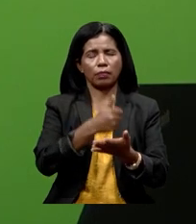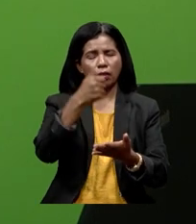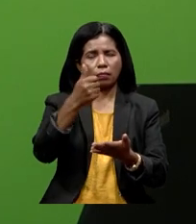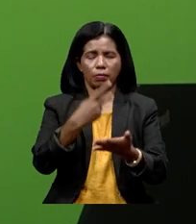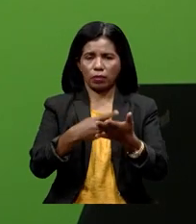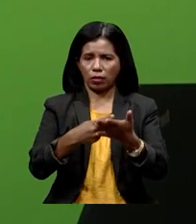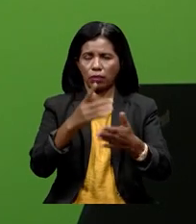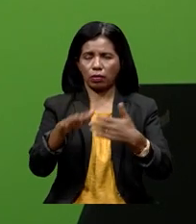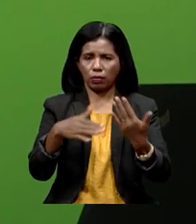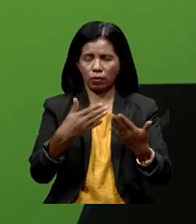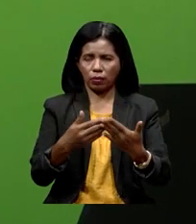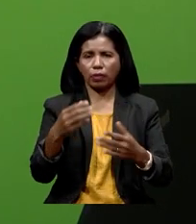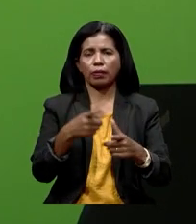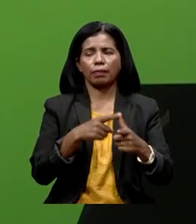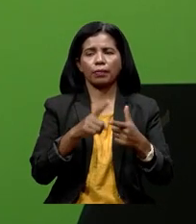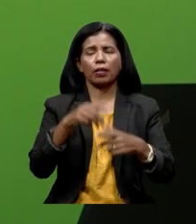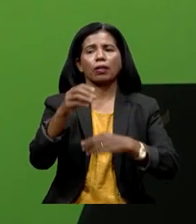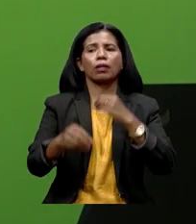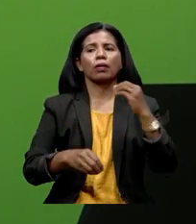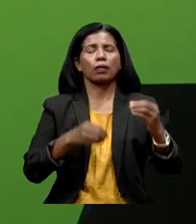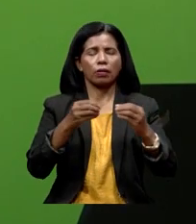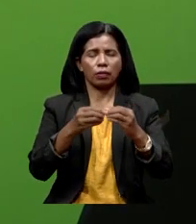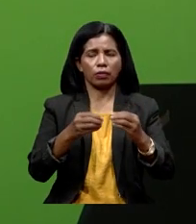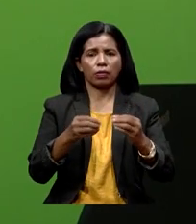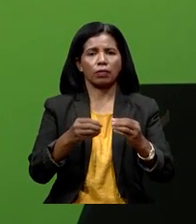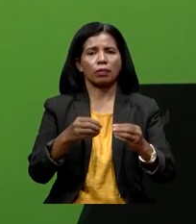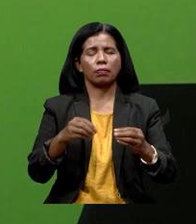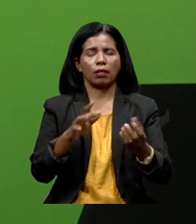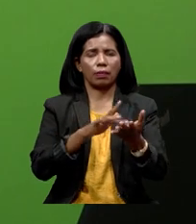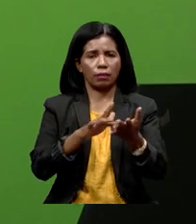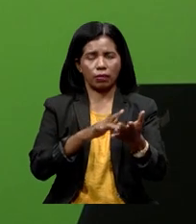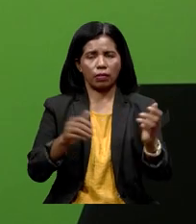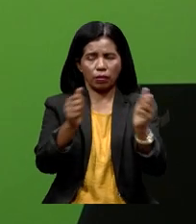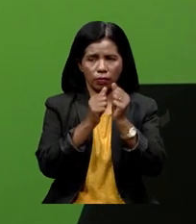cerne. Con el total item, hay mucho